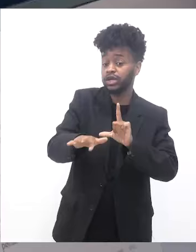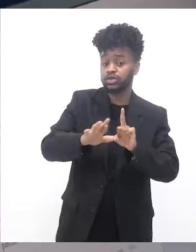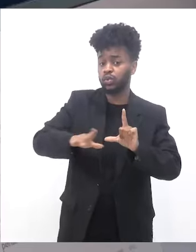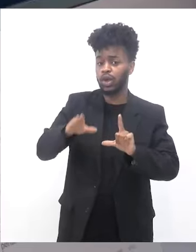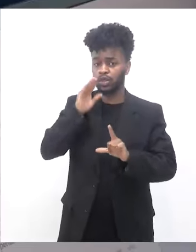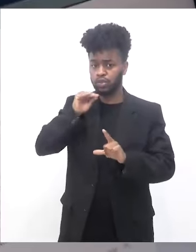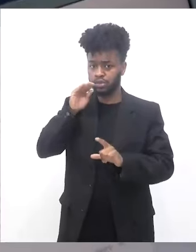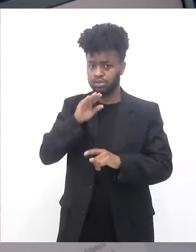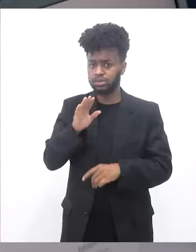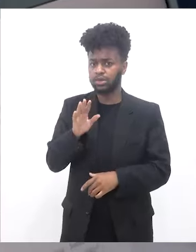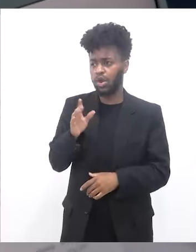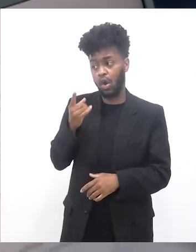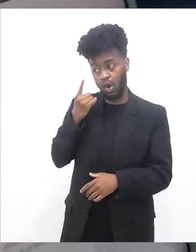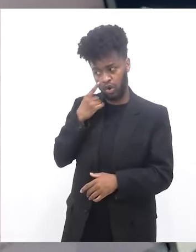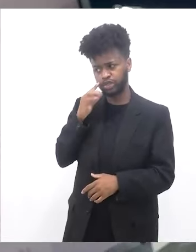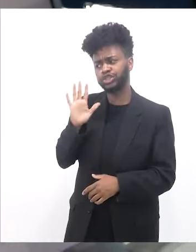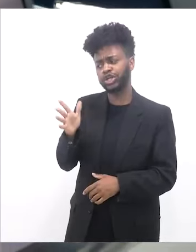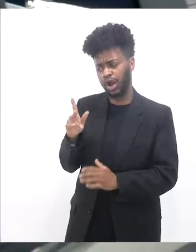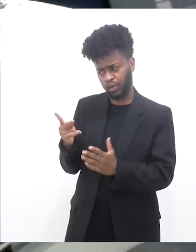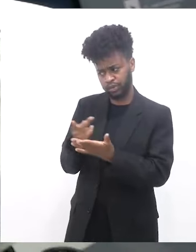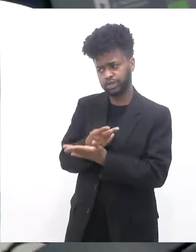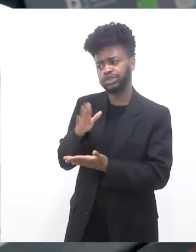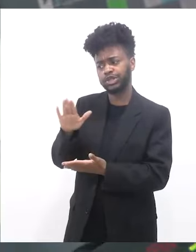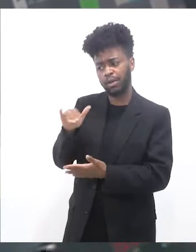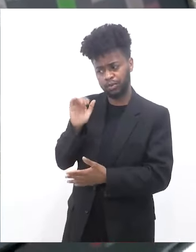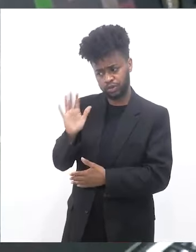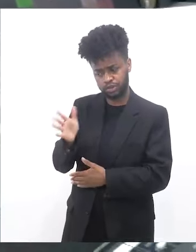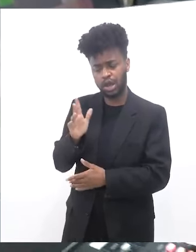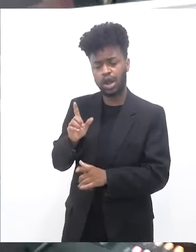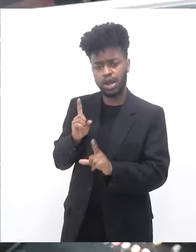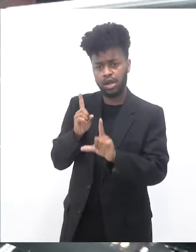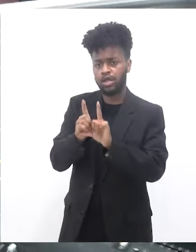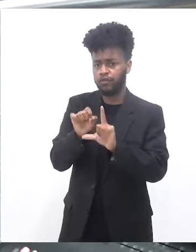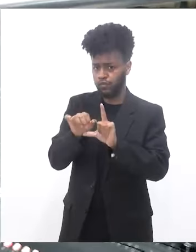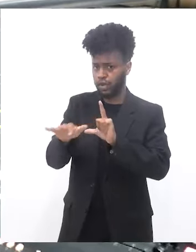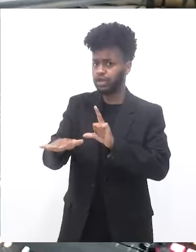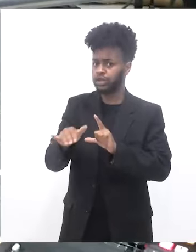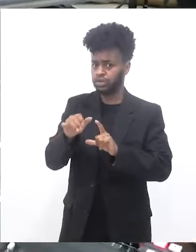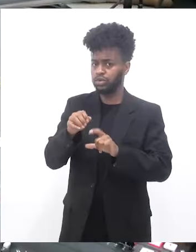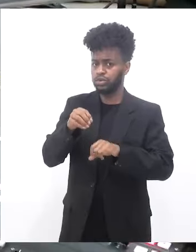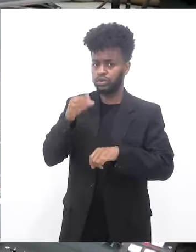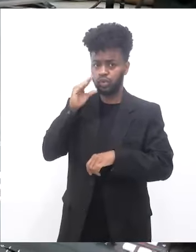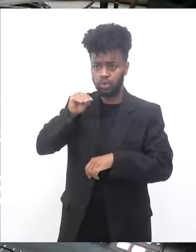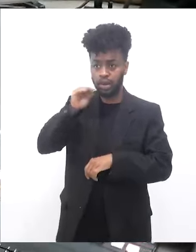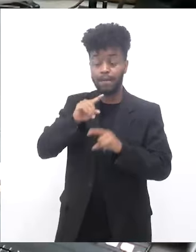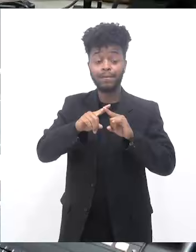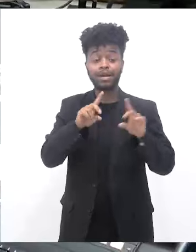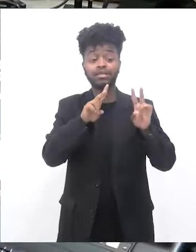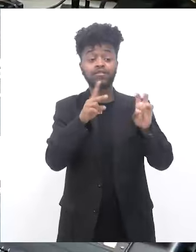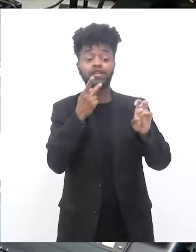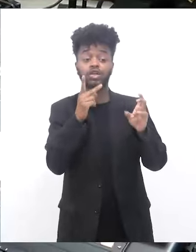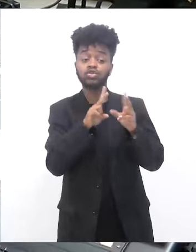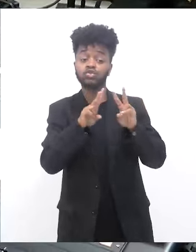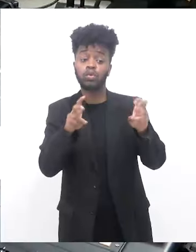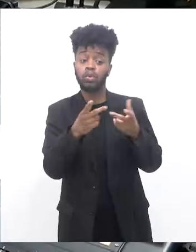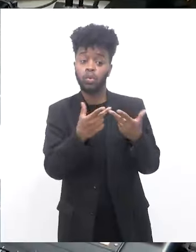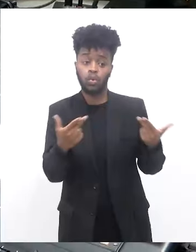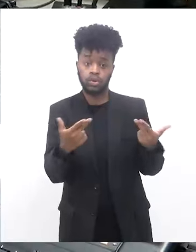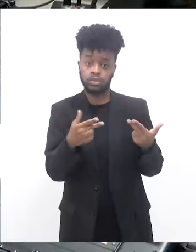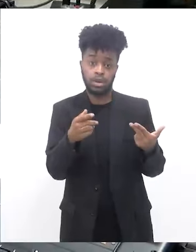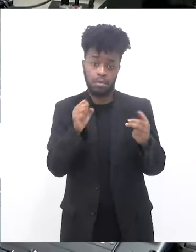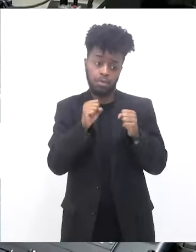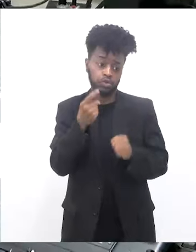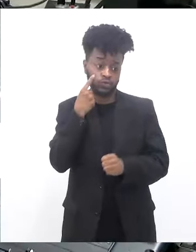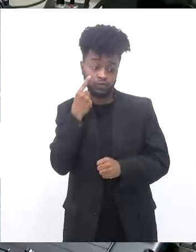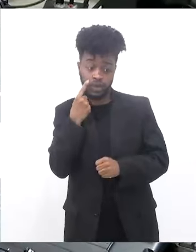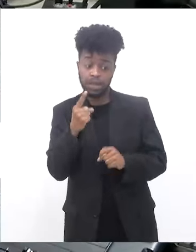é dublador. Você vê que olha que já foram chamados influencers para dublar, tá? Não, porque o assunto é sobre falar sobre alguma coisa. Um influencer